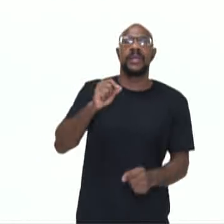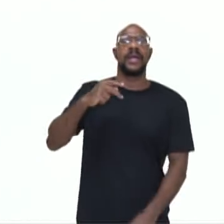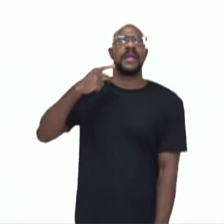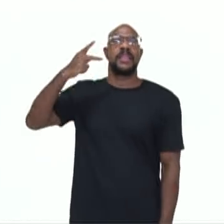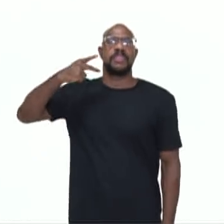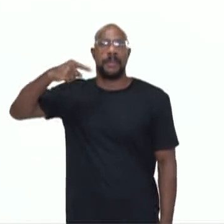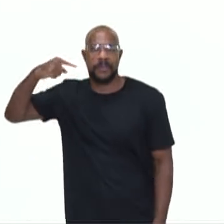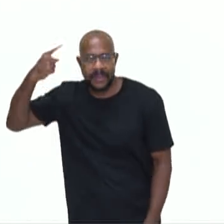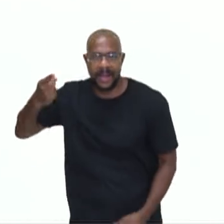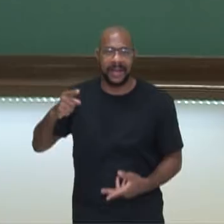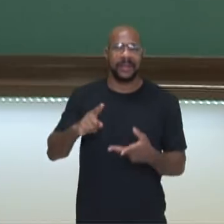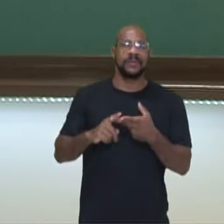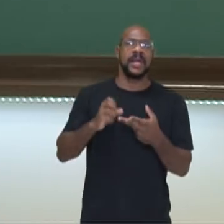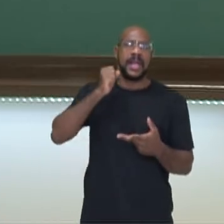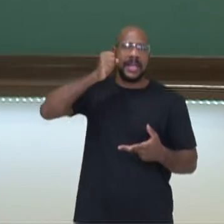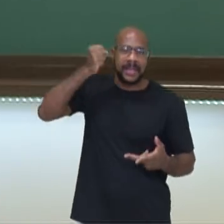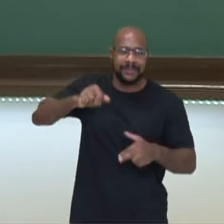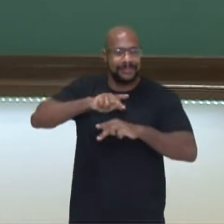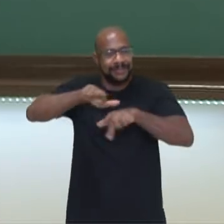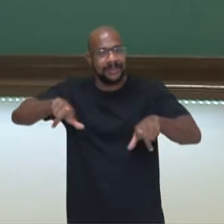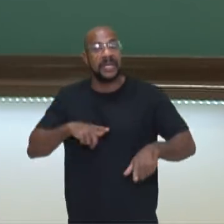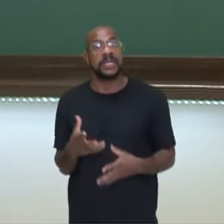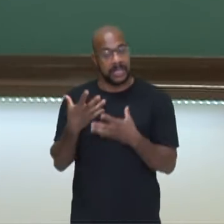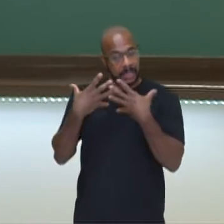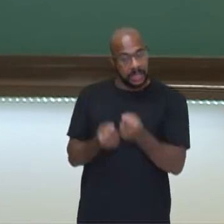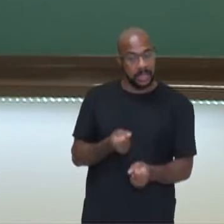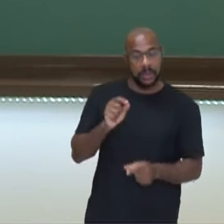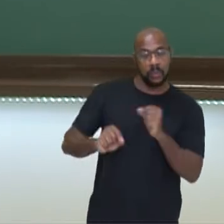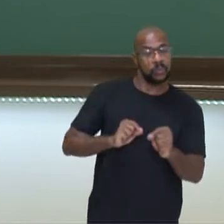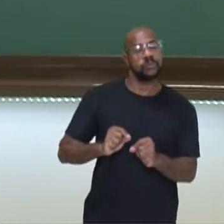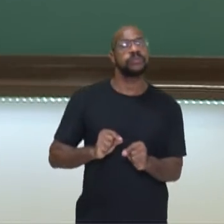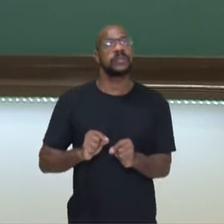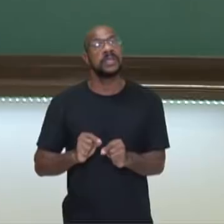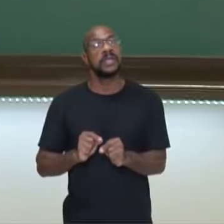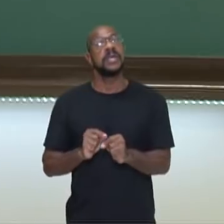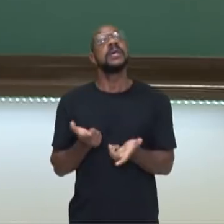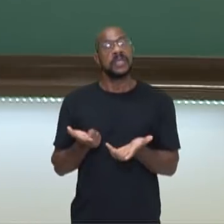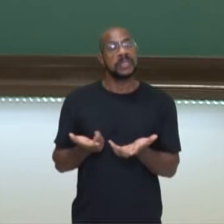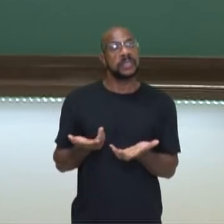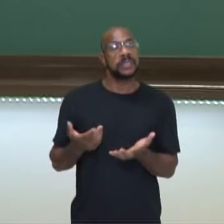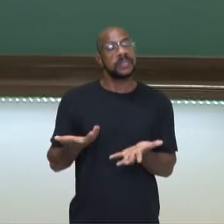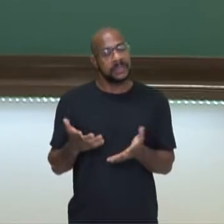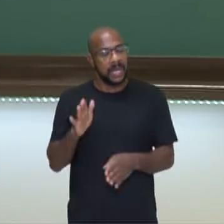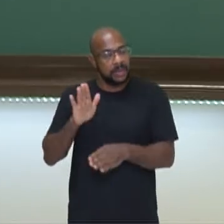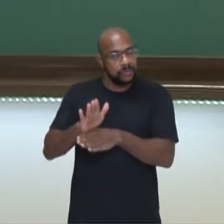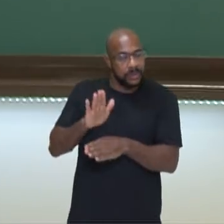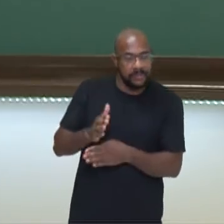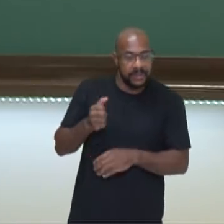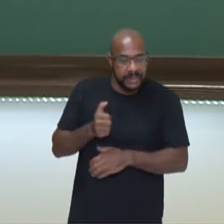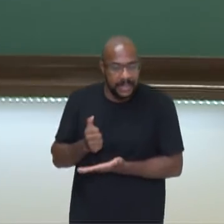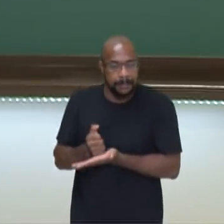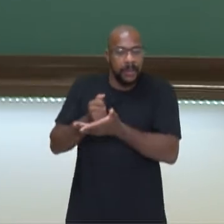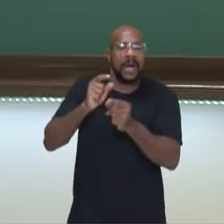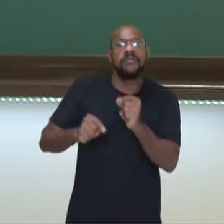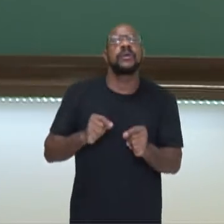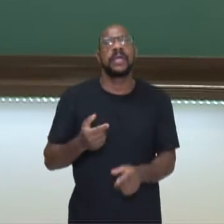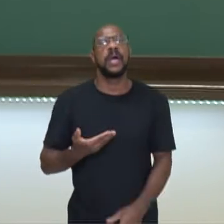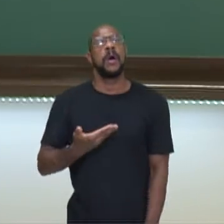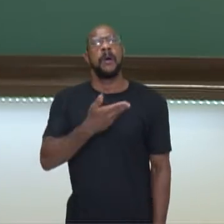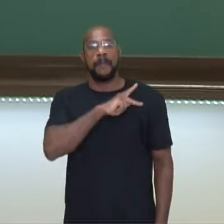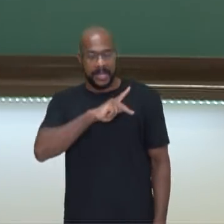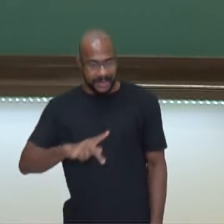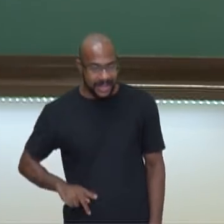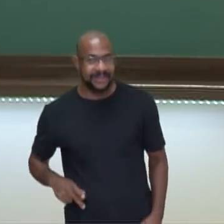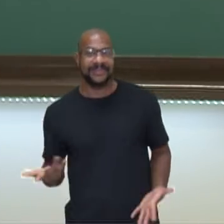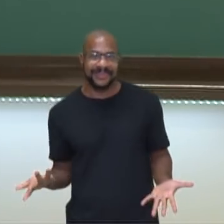senadores que eram favoráveis ao presidente da República. Então percebeu que você tem uma rede de pessoas todos jogando